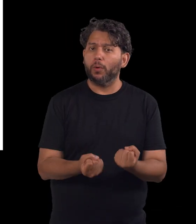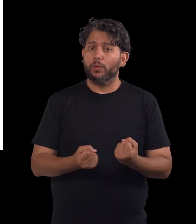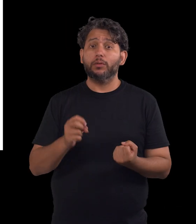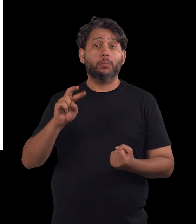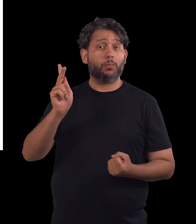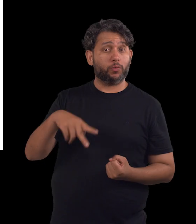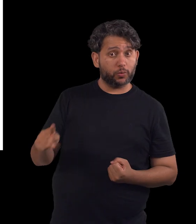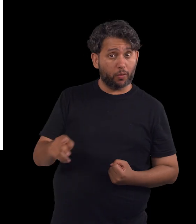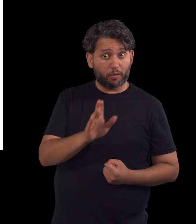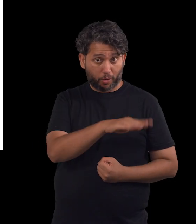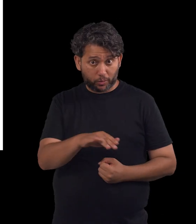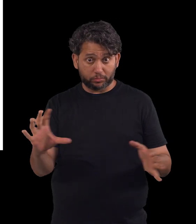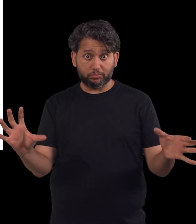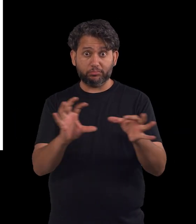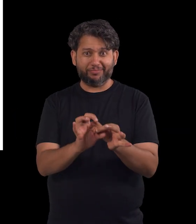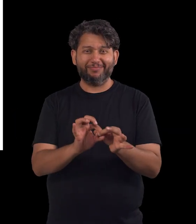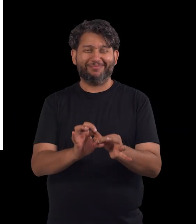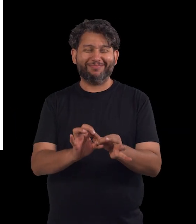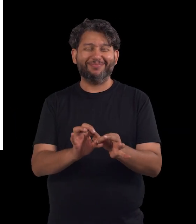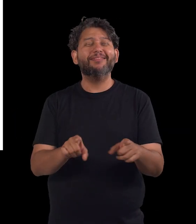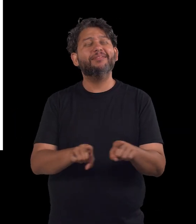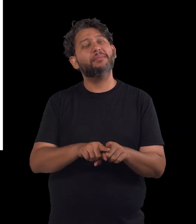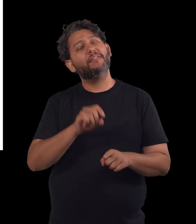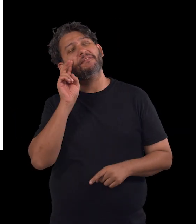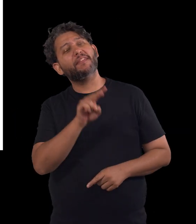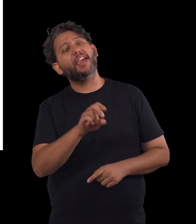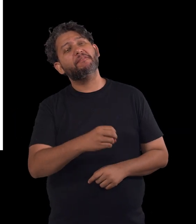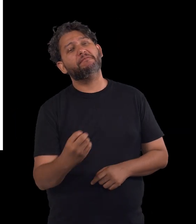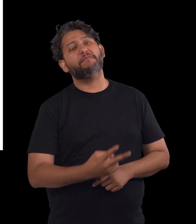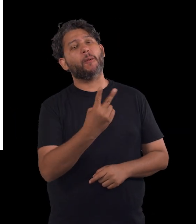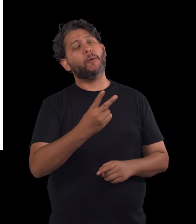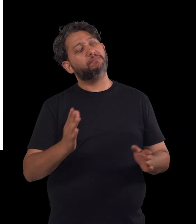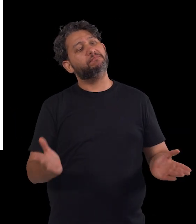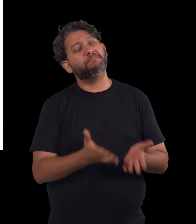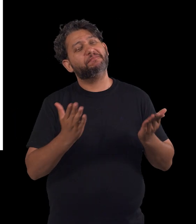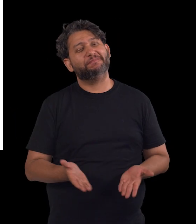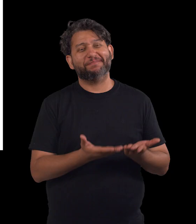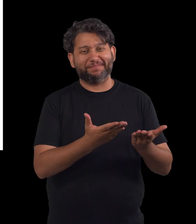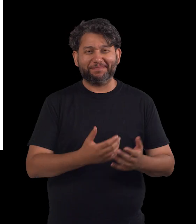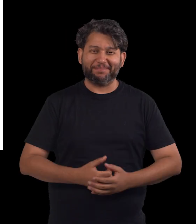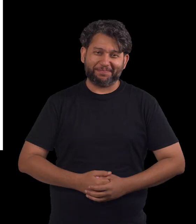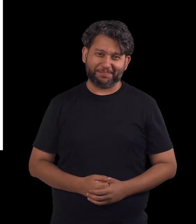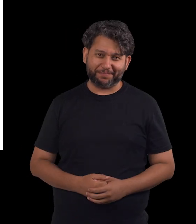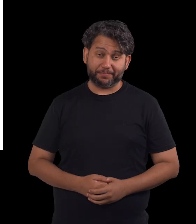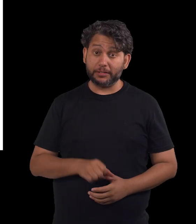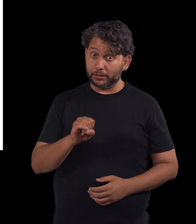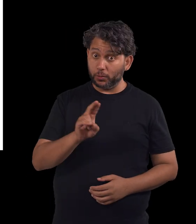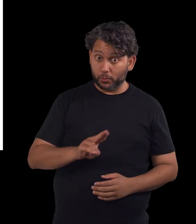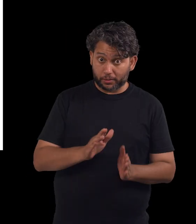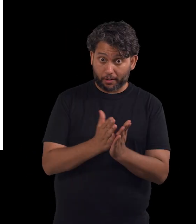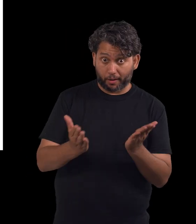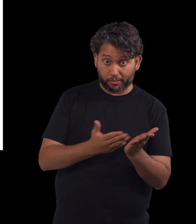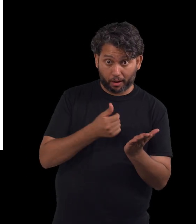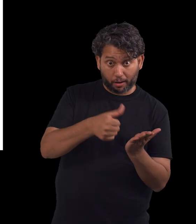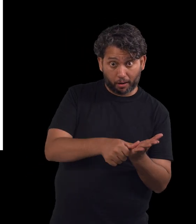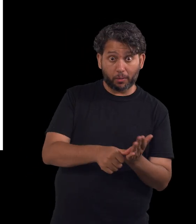o vínculo entre professor e aluno e criando um clima de valorização e encorajamento. Quando usados